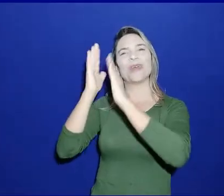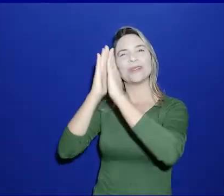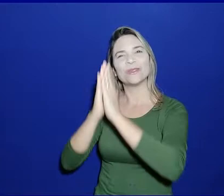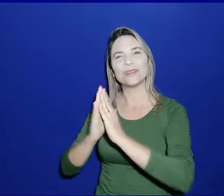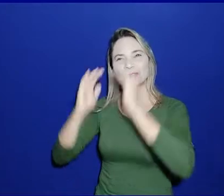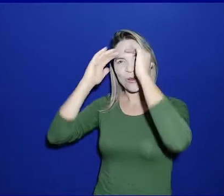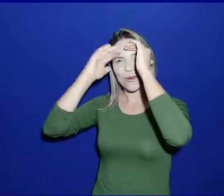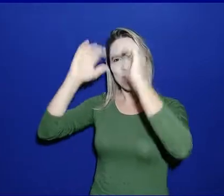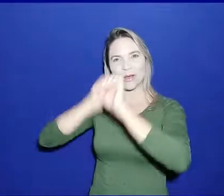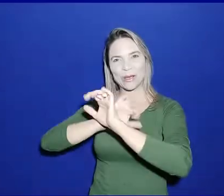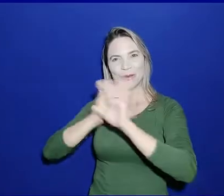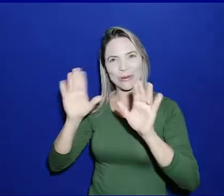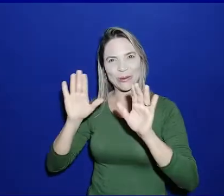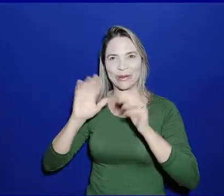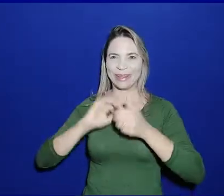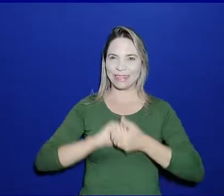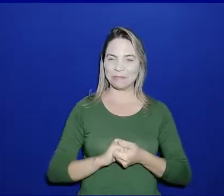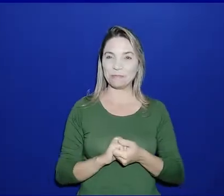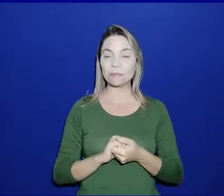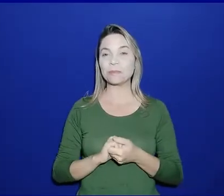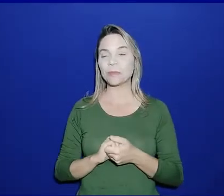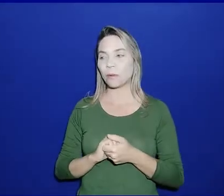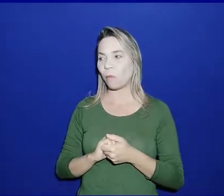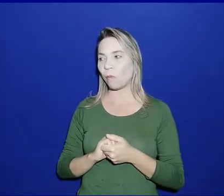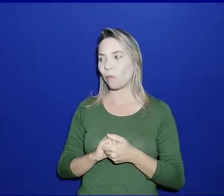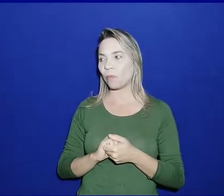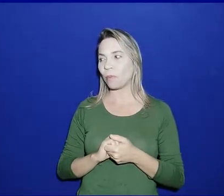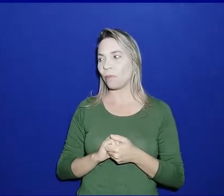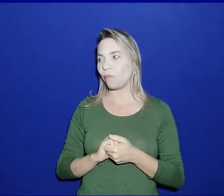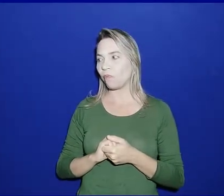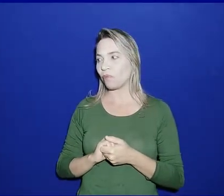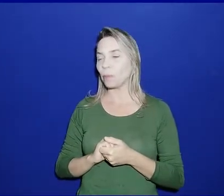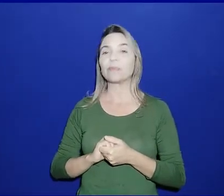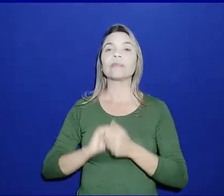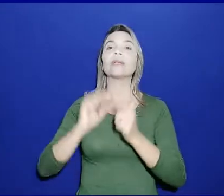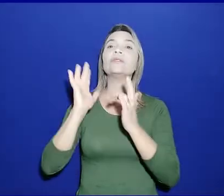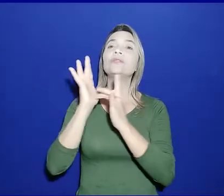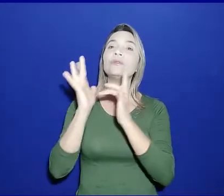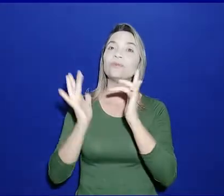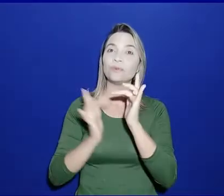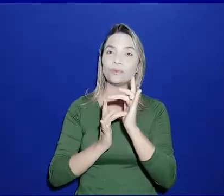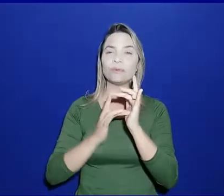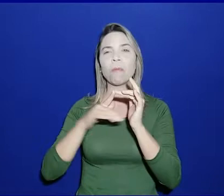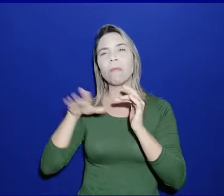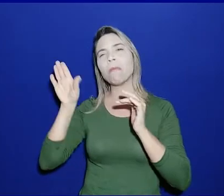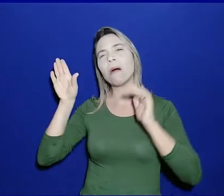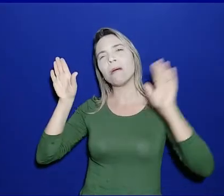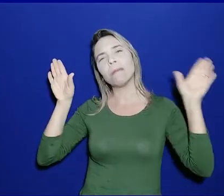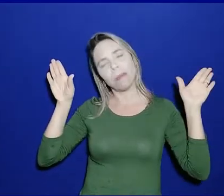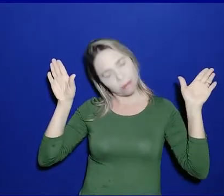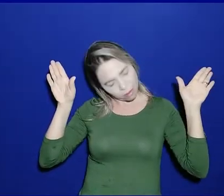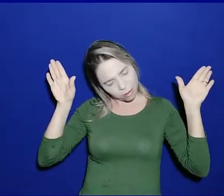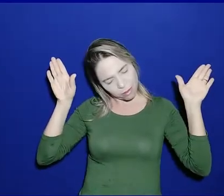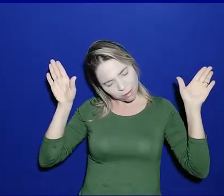adoração. Foi por amor que Ele se entregou em nosso lugar naquela cruz. Ele se